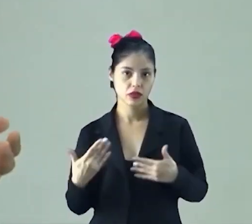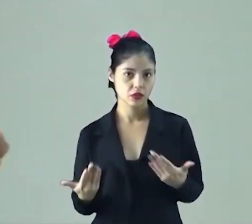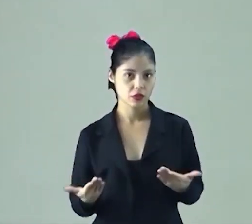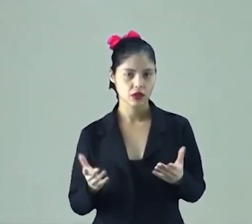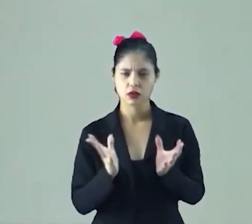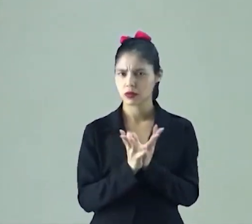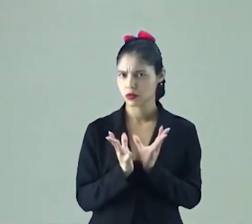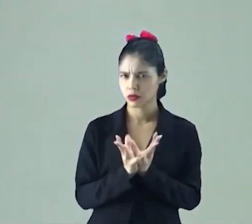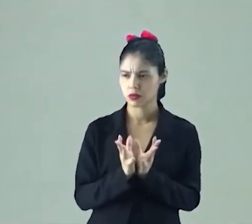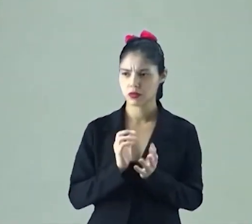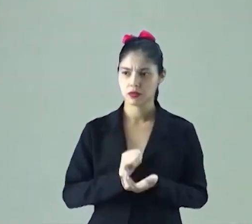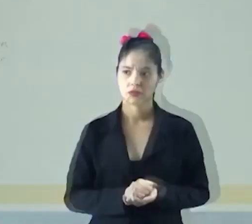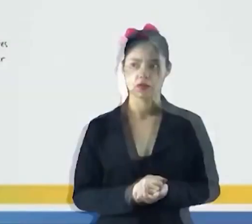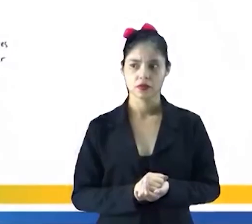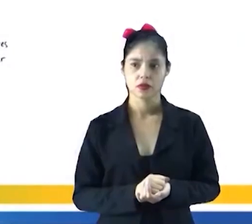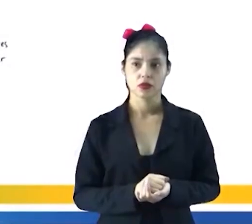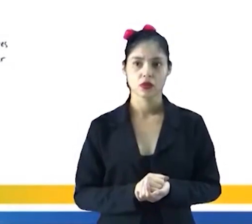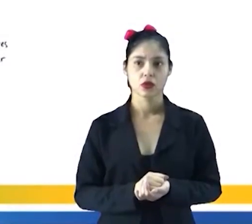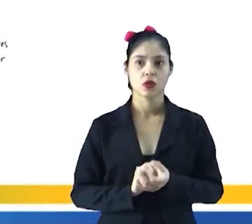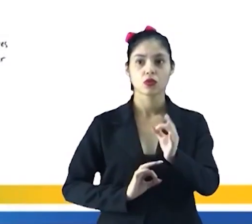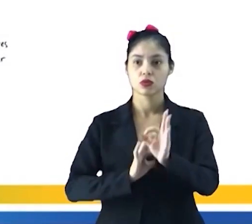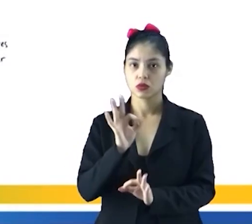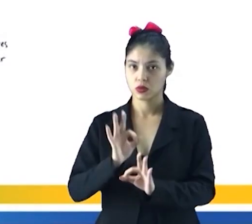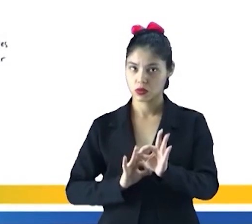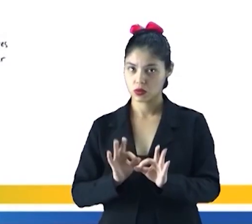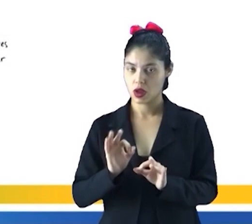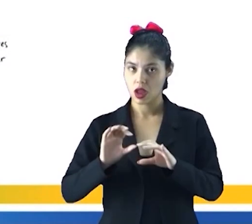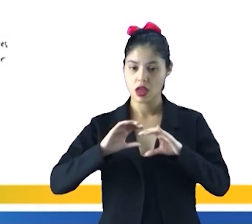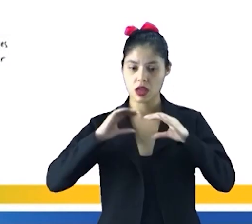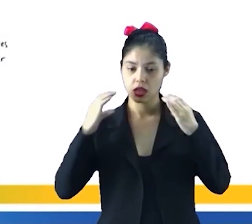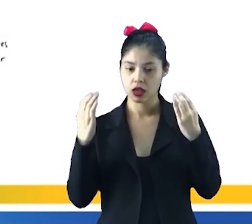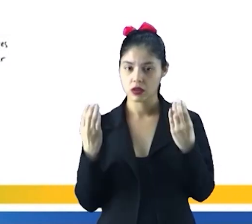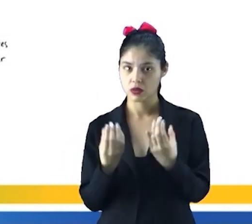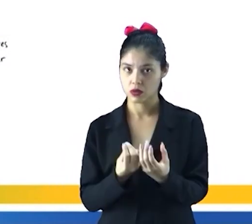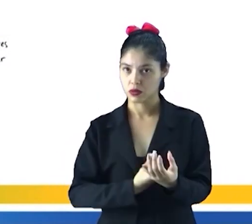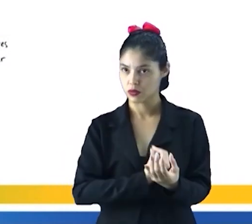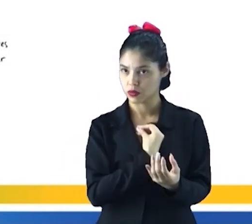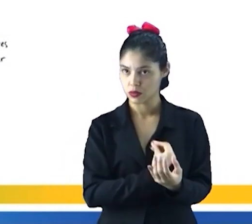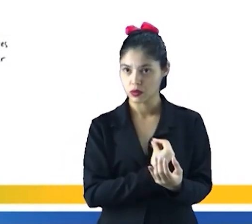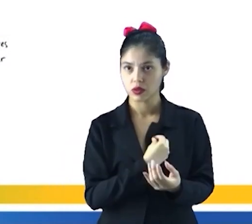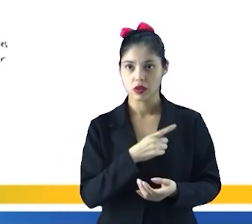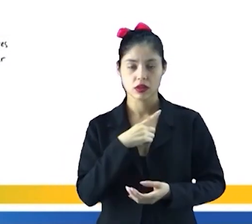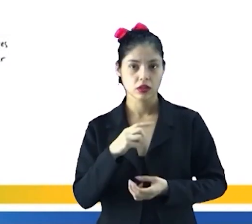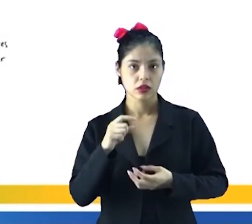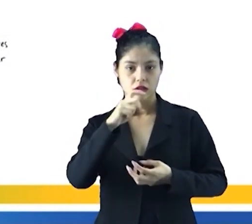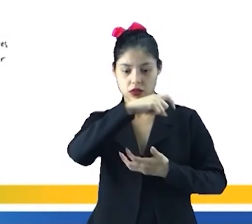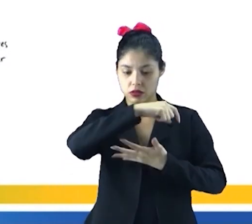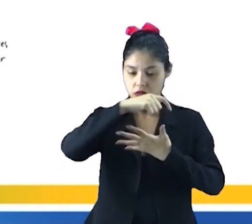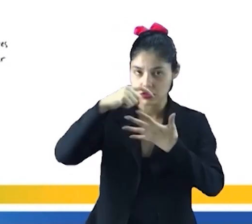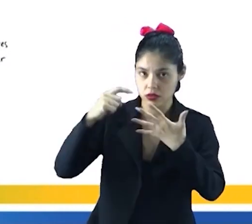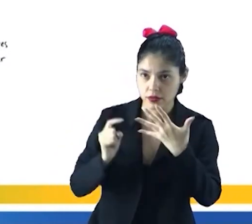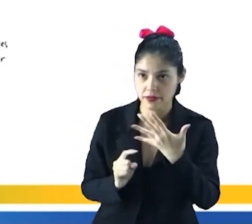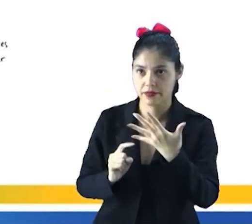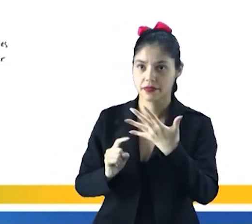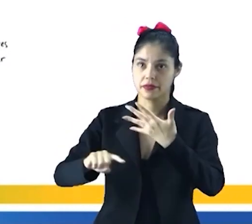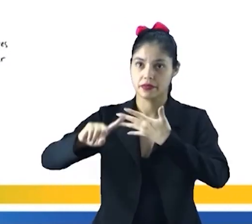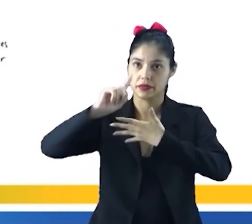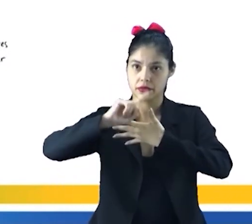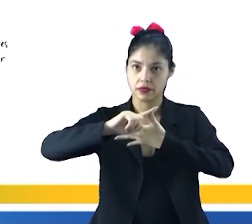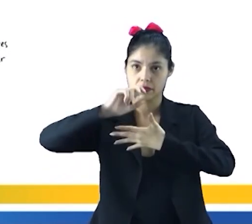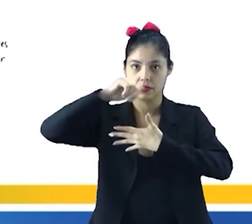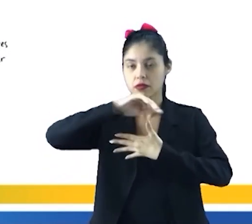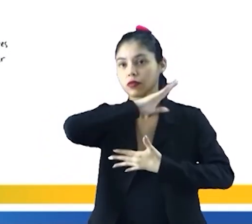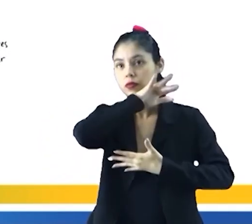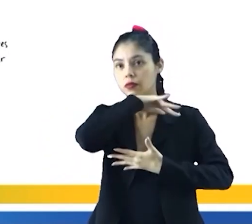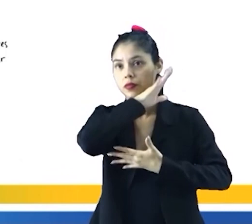são esses grupos. Então, os organismos vivos, os seres vivos, são basicamente divididos em 5 grupos. A gente tem